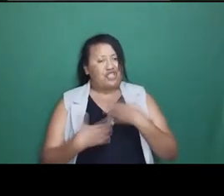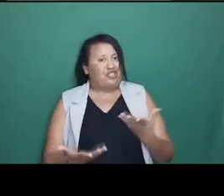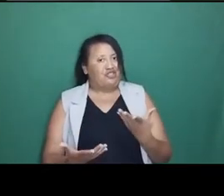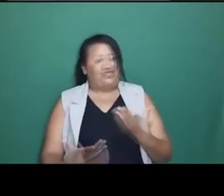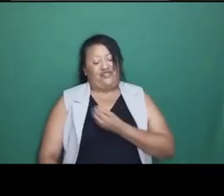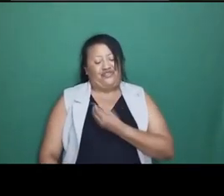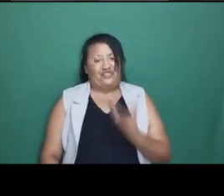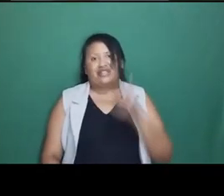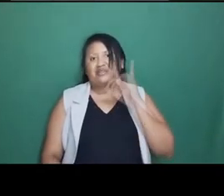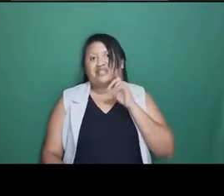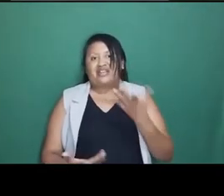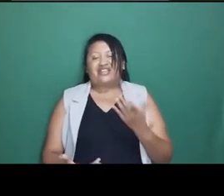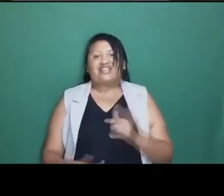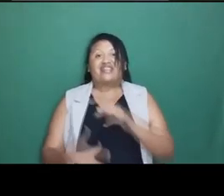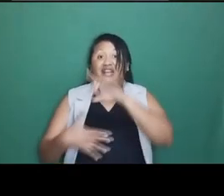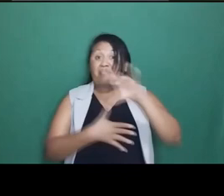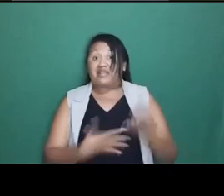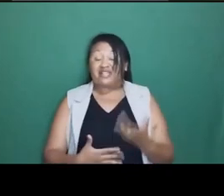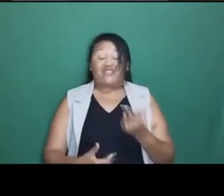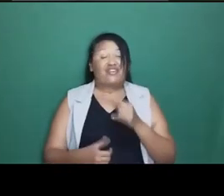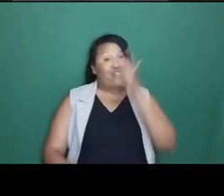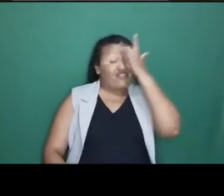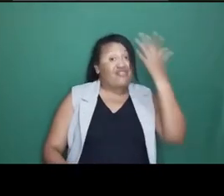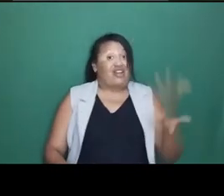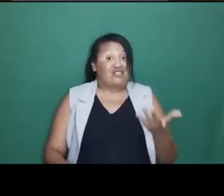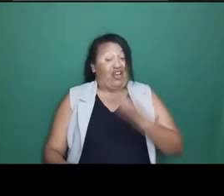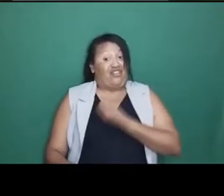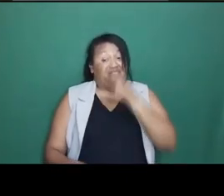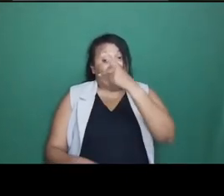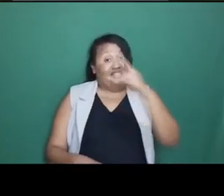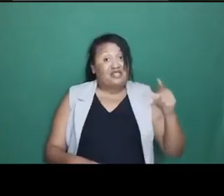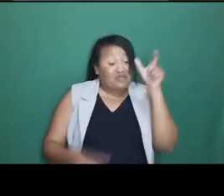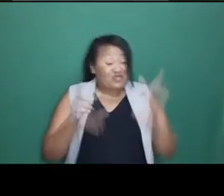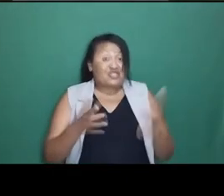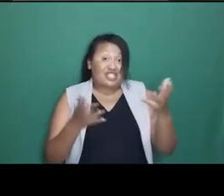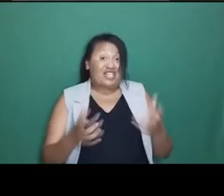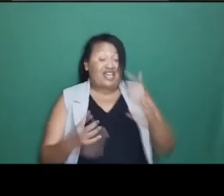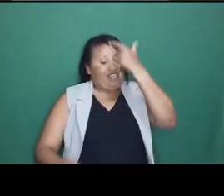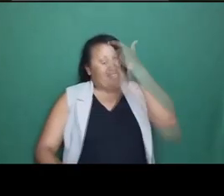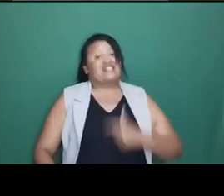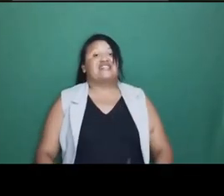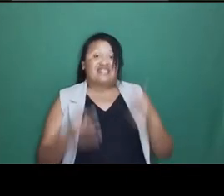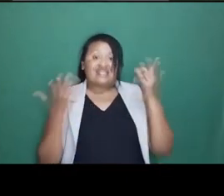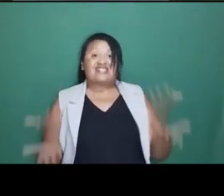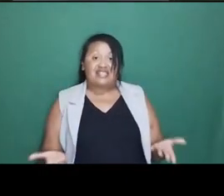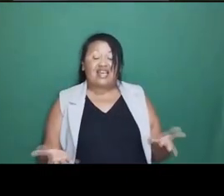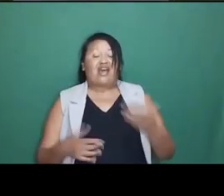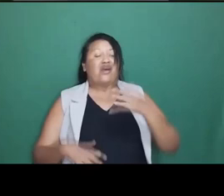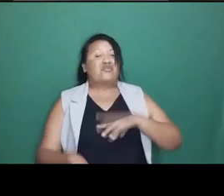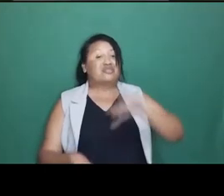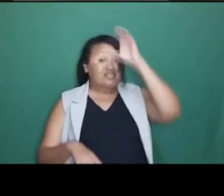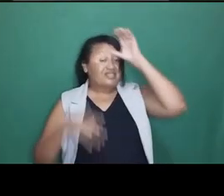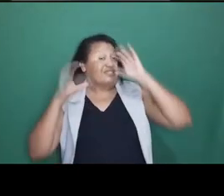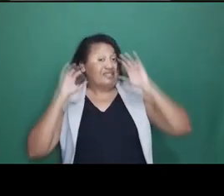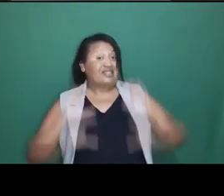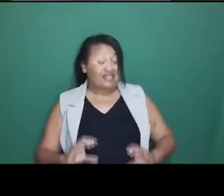que Vai facilitar a vida das pessoas que querem se tornar um cidadã um cidadão norte-americano